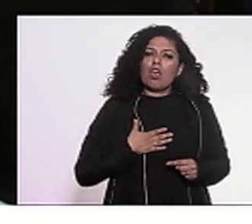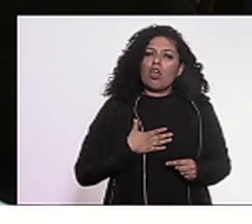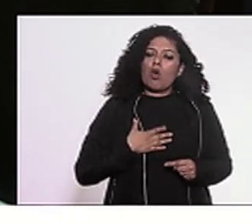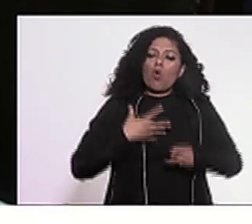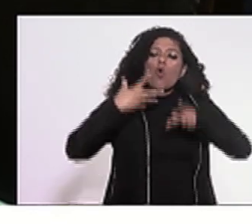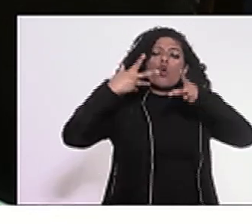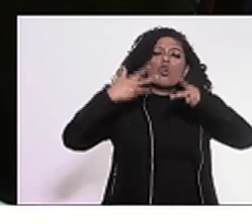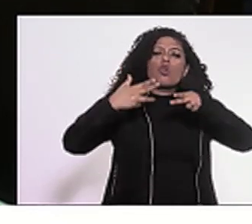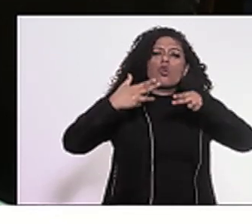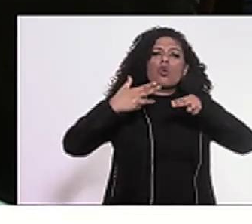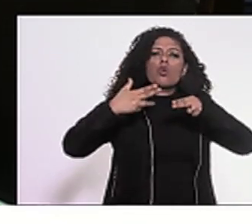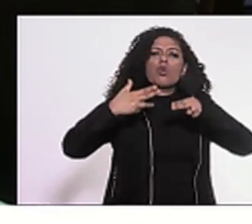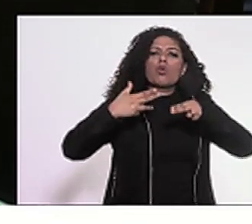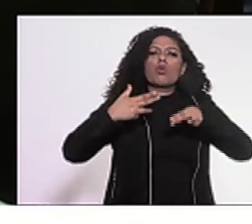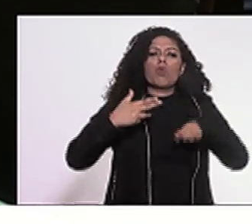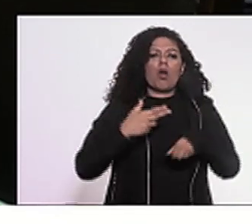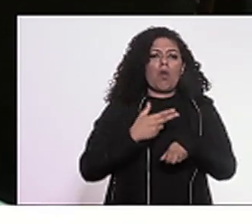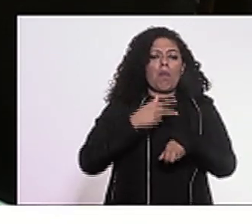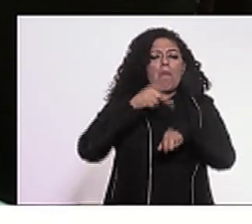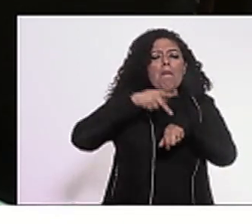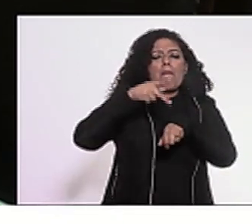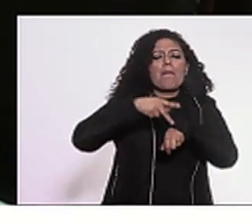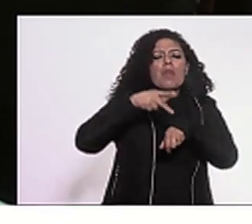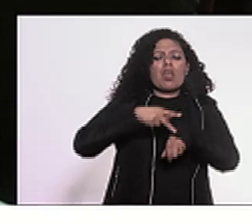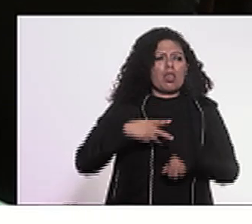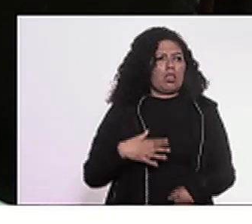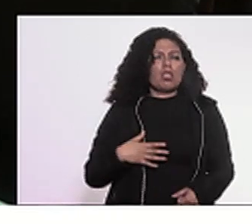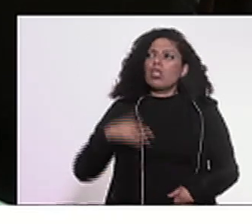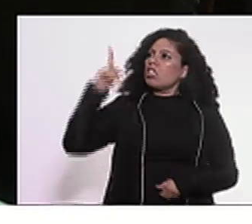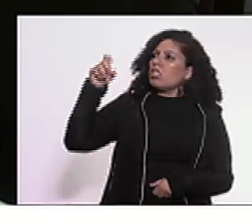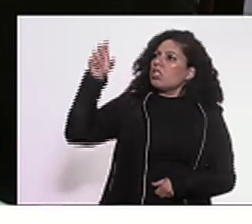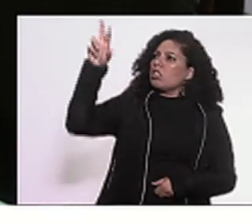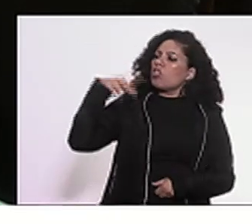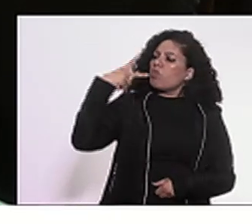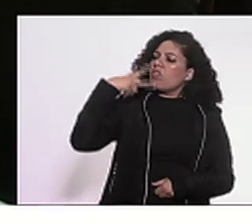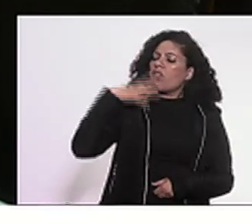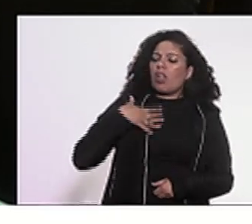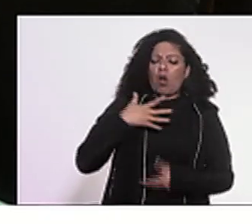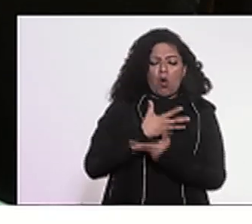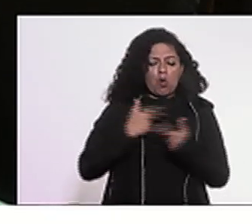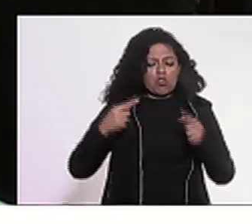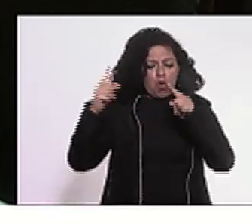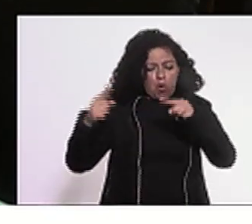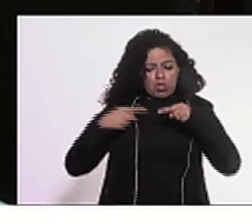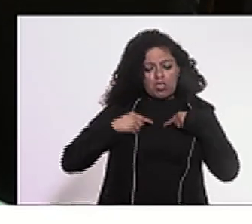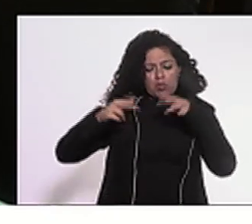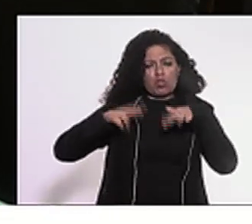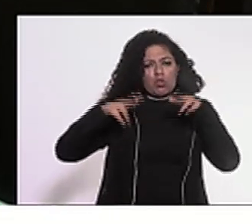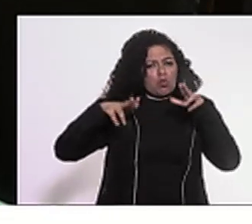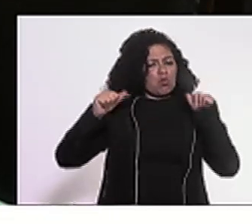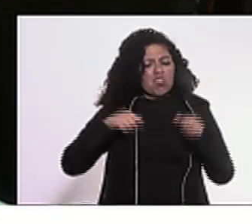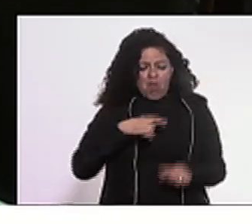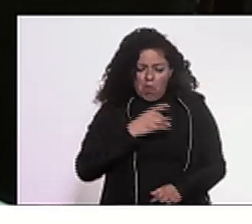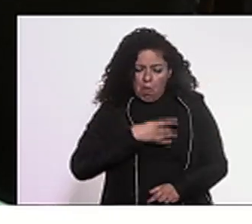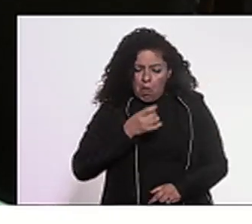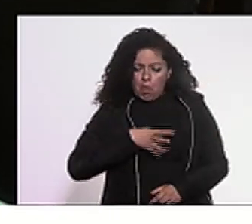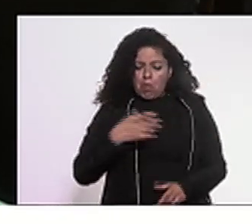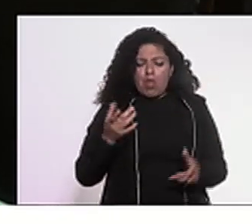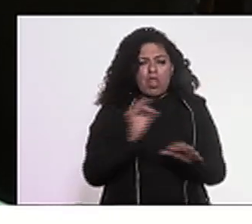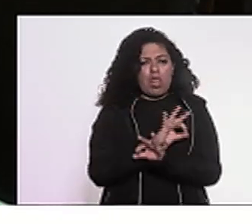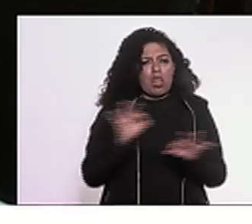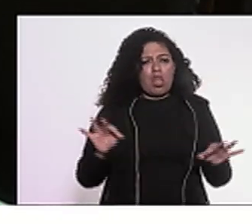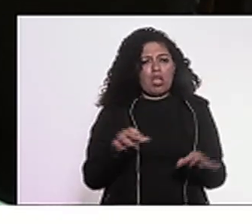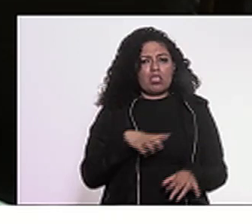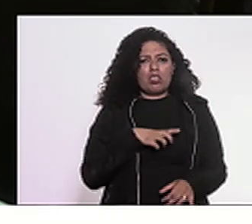muito forte, que é esse Deus Todo-Poderoso, que diz, nada te acontecerá. Então, eu não temo a nada, até porque